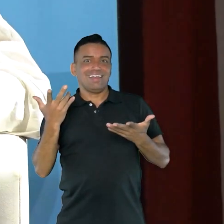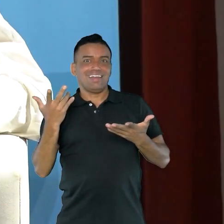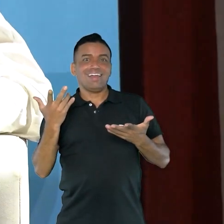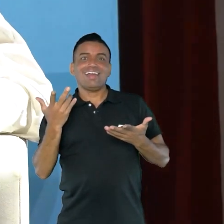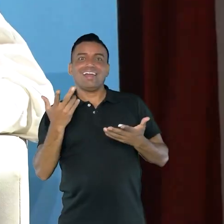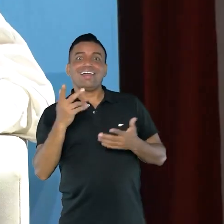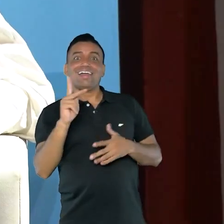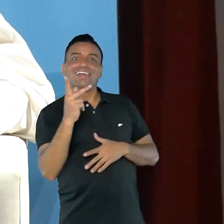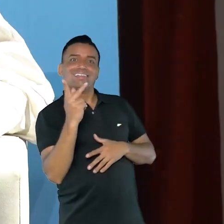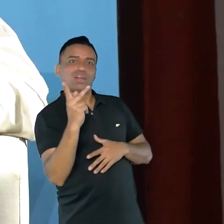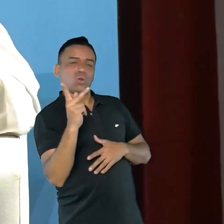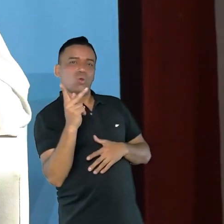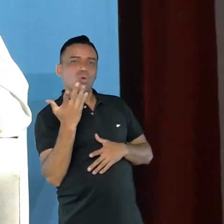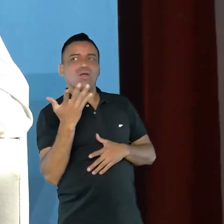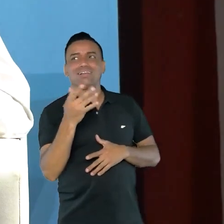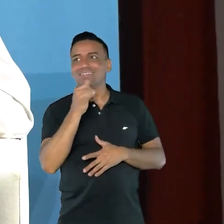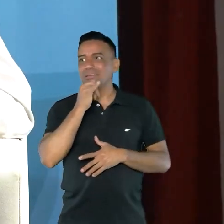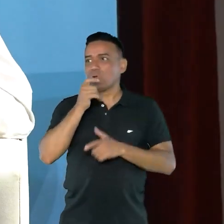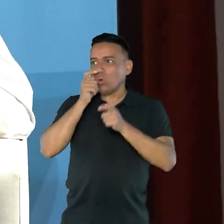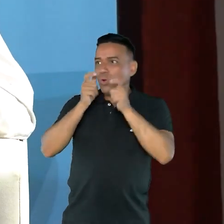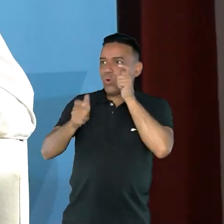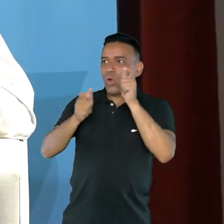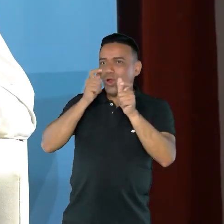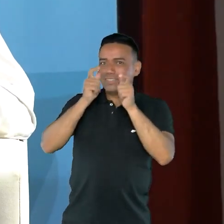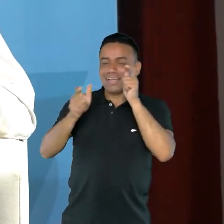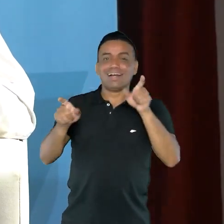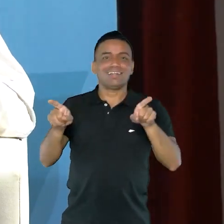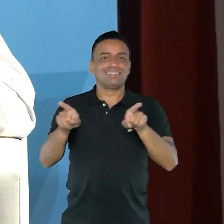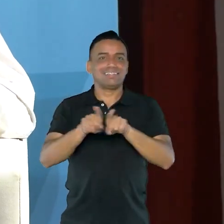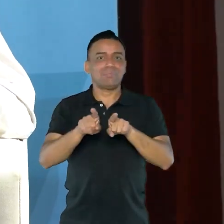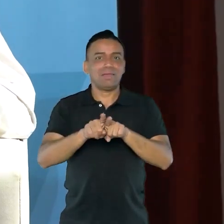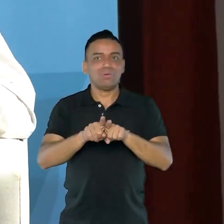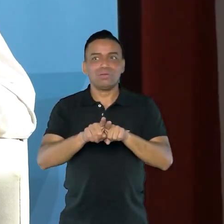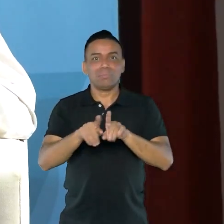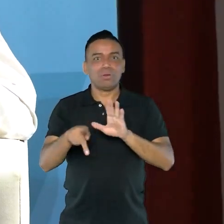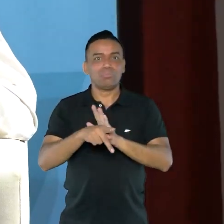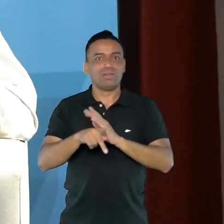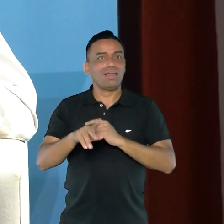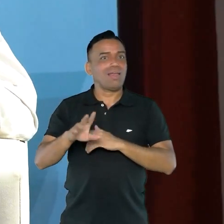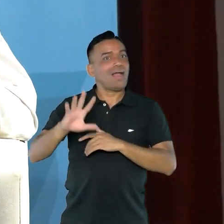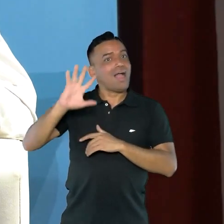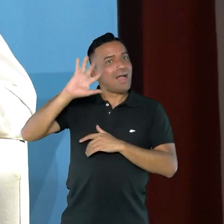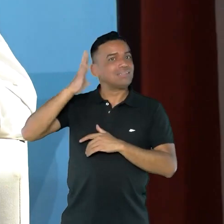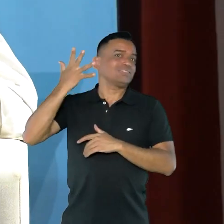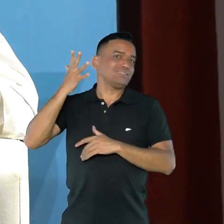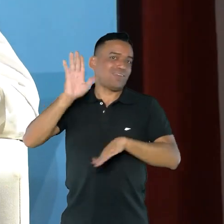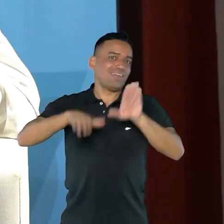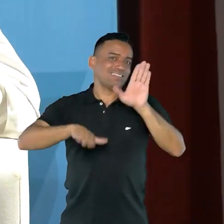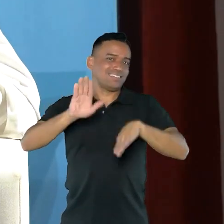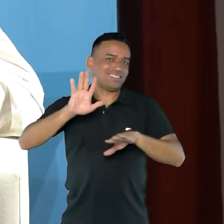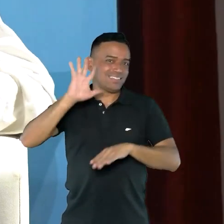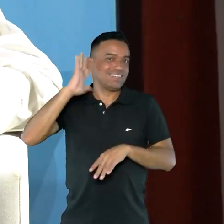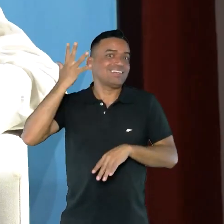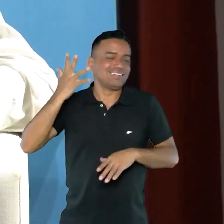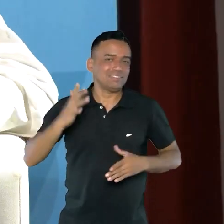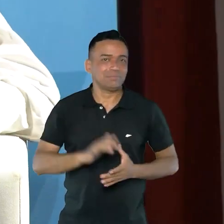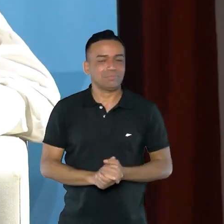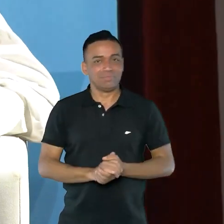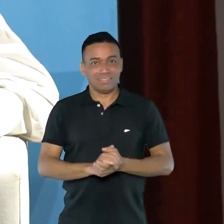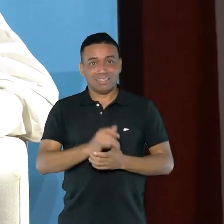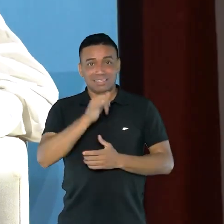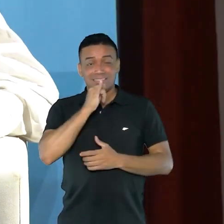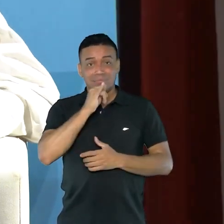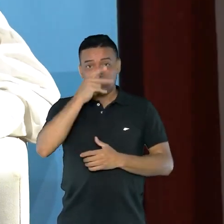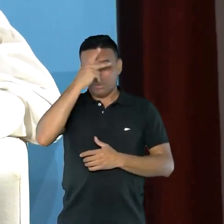que parece haver uma curiosidade apenas naquilo que é dissidente. Então, no caso de pessoas que não